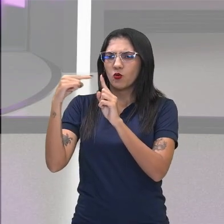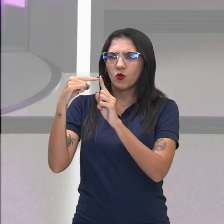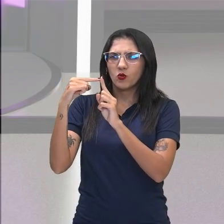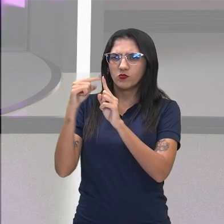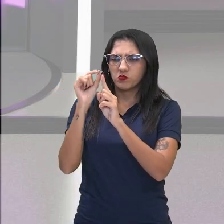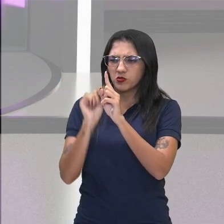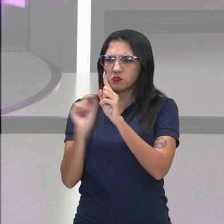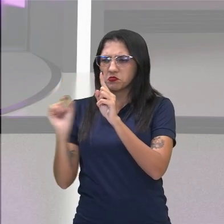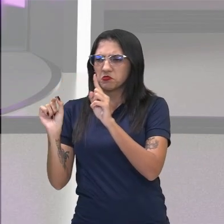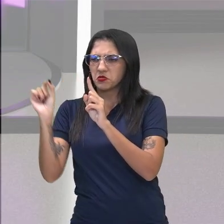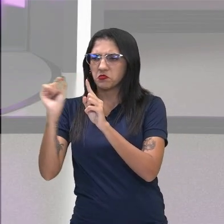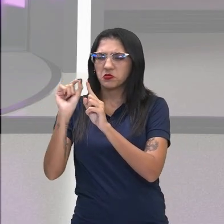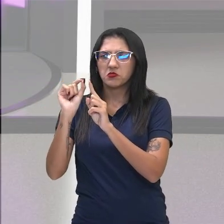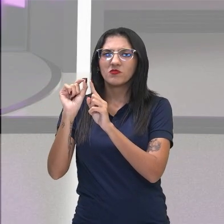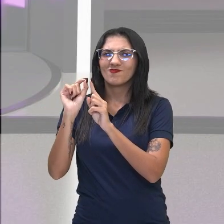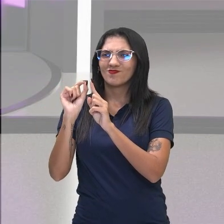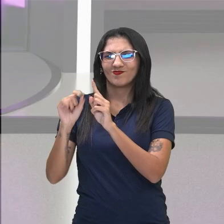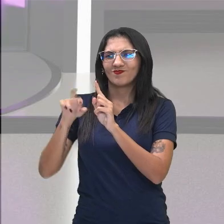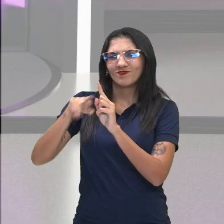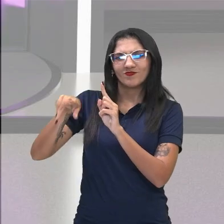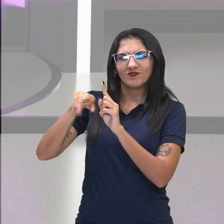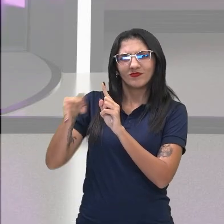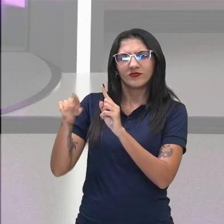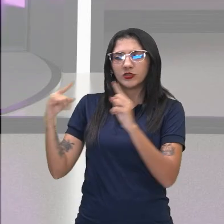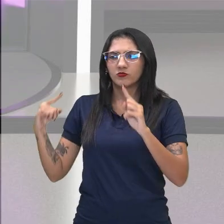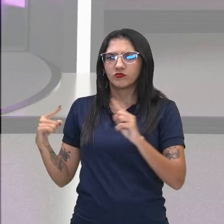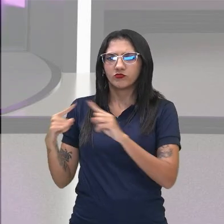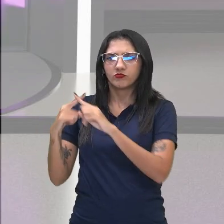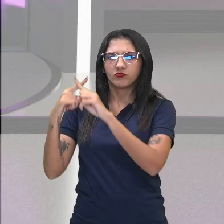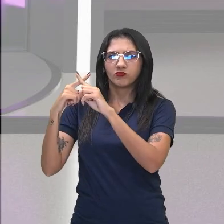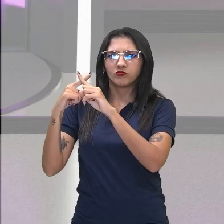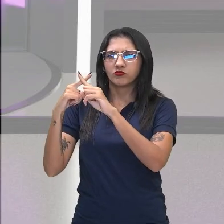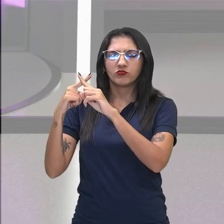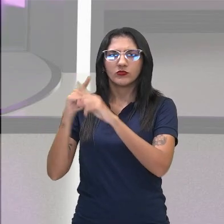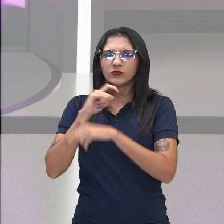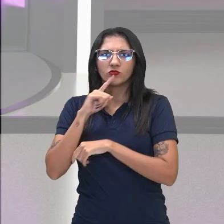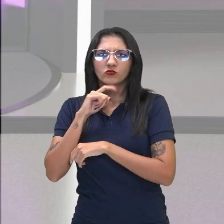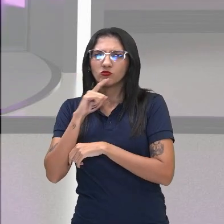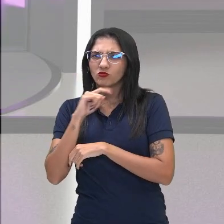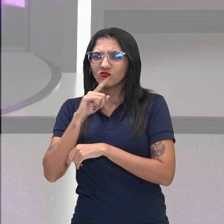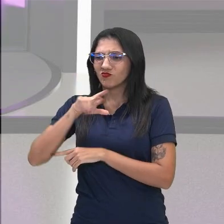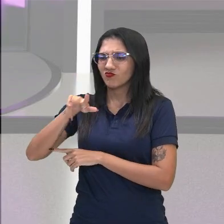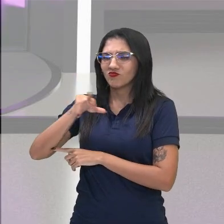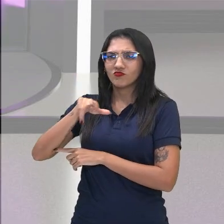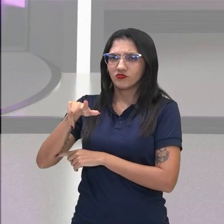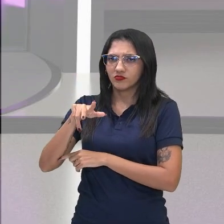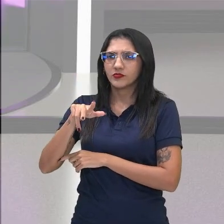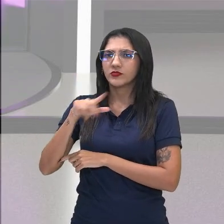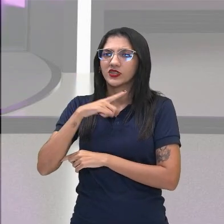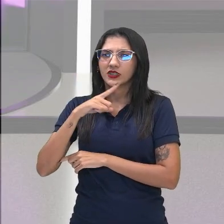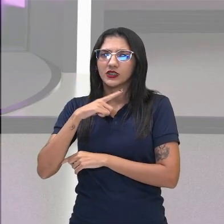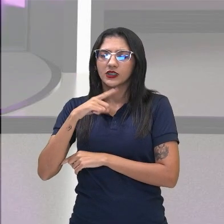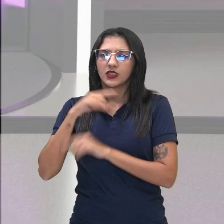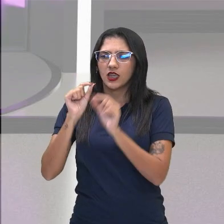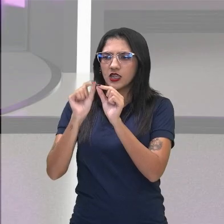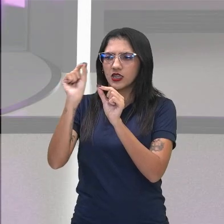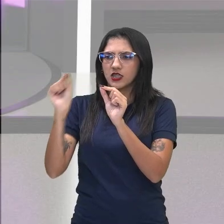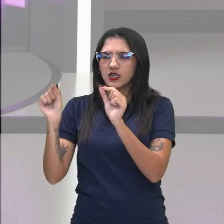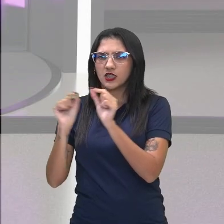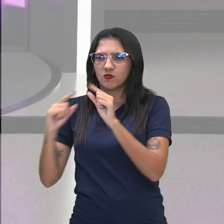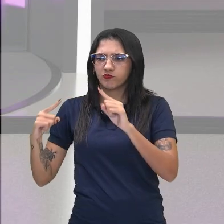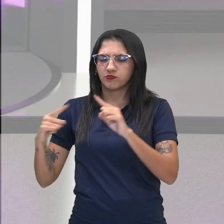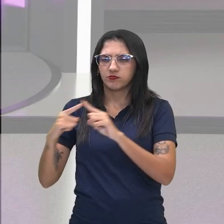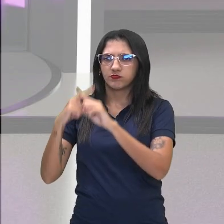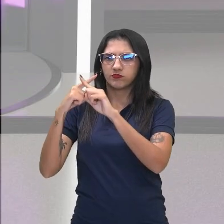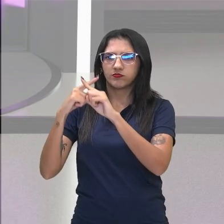né? Então, essa linha poligonal, ela é uma linha aberta não simples, porque há cruzamentos entre as linhas,